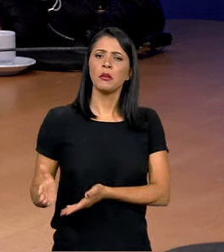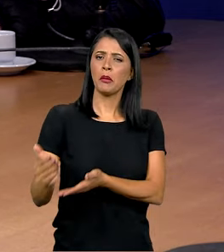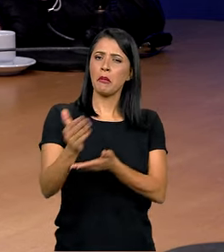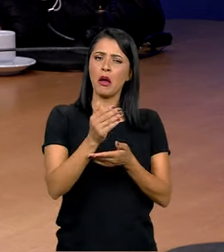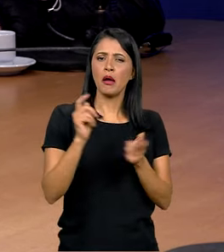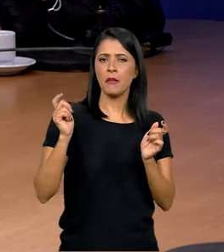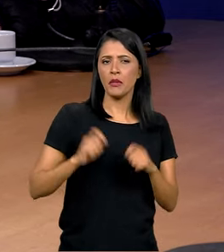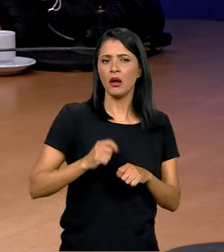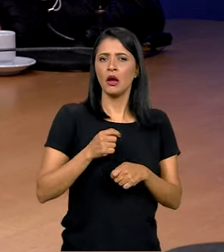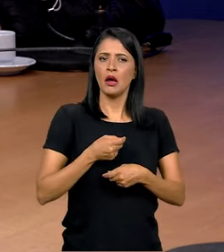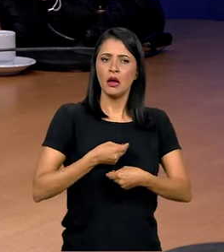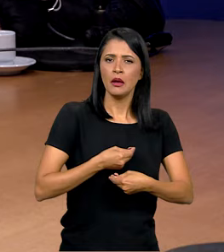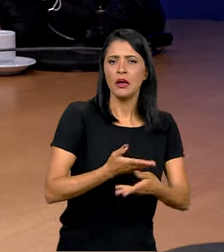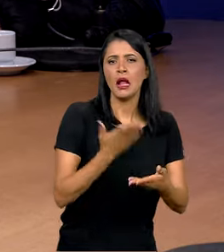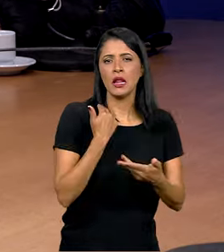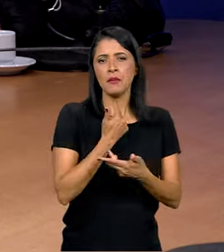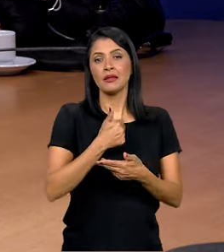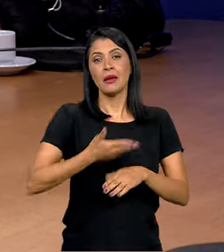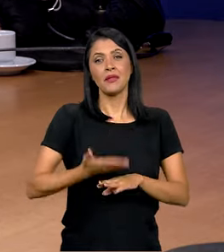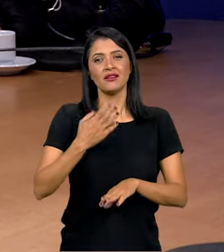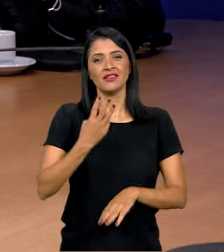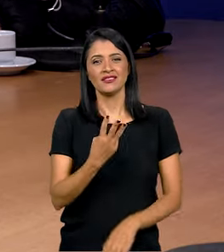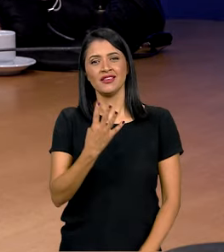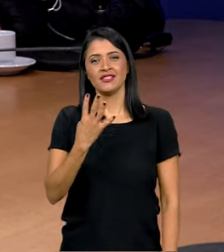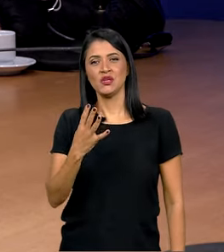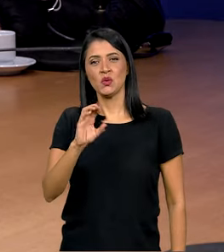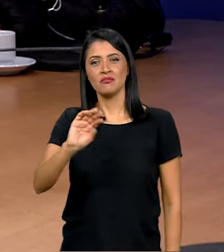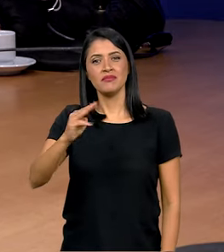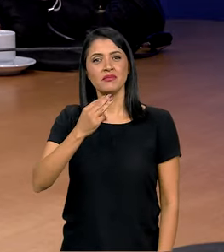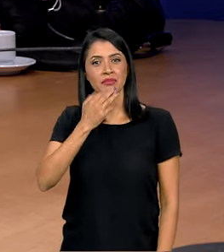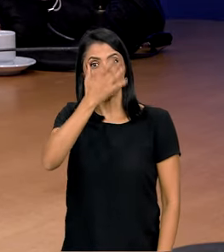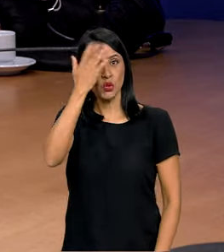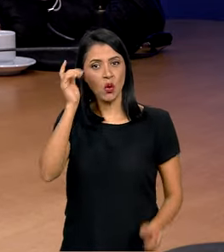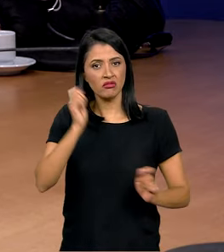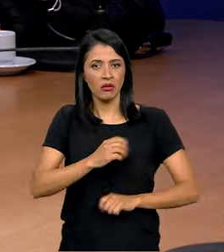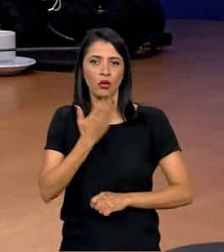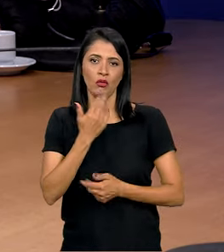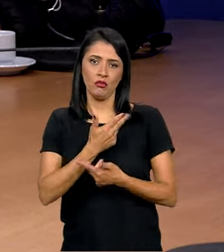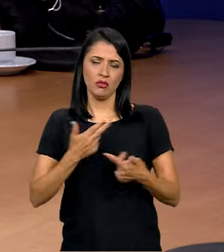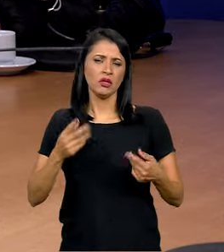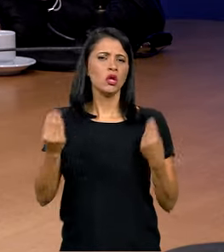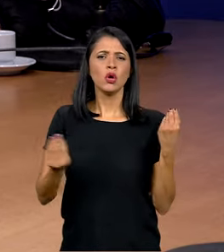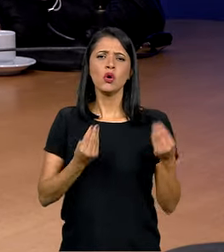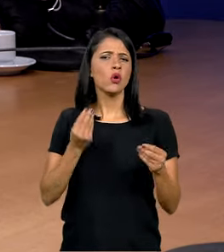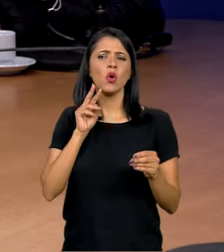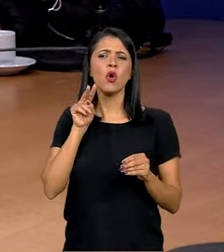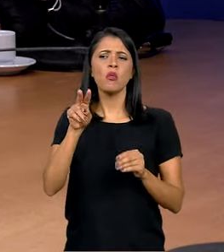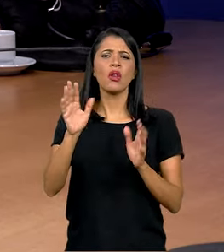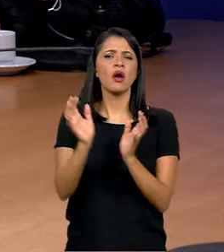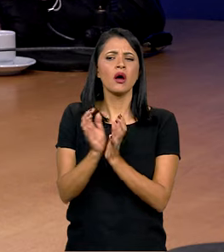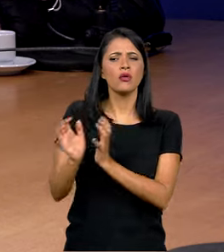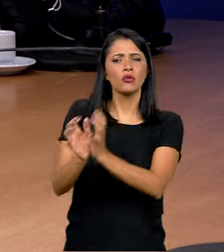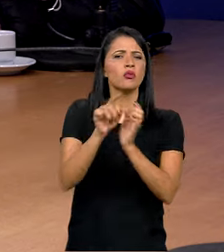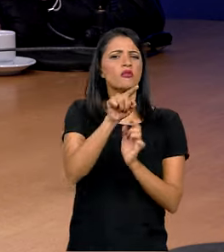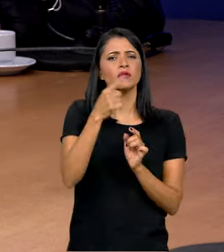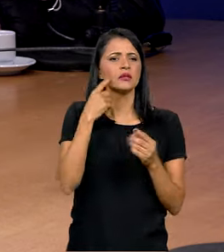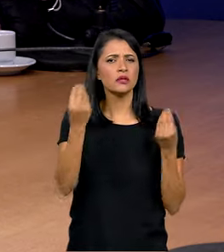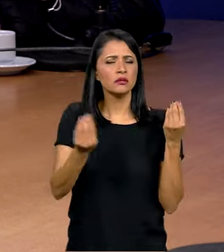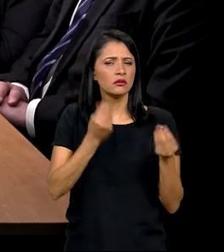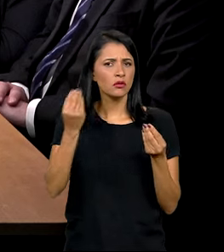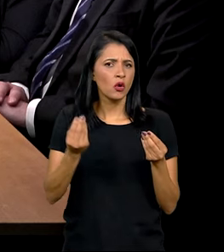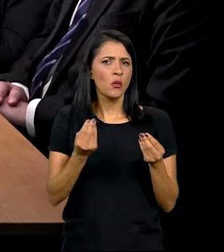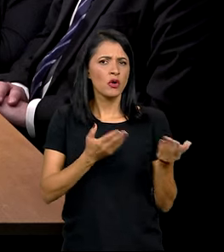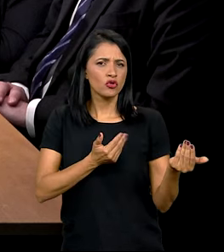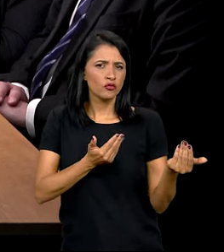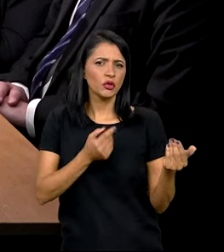suficiente arrecadação suficiente para alimentar mais de 340 milhões de pessoas como é que isso foi visto nos grupos de